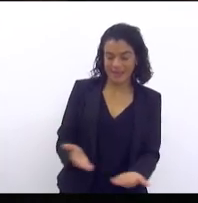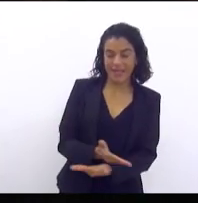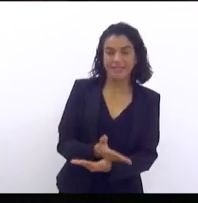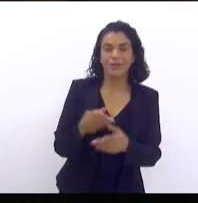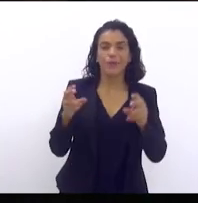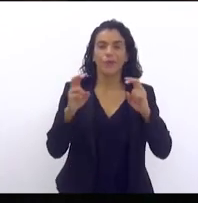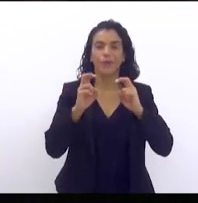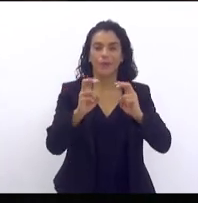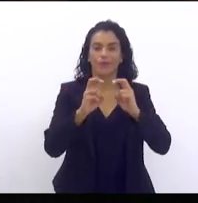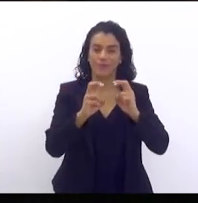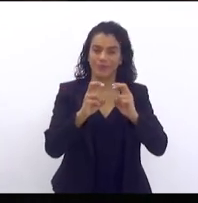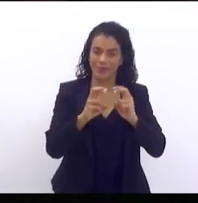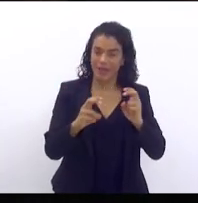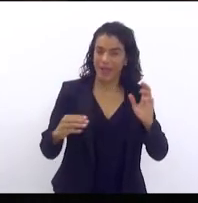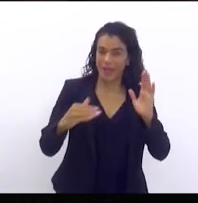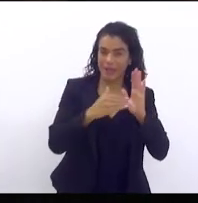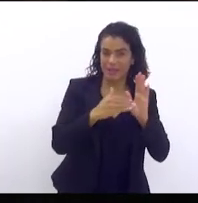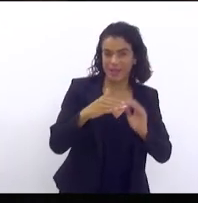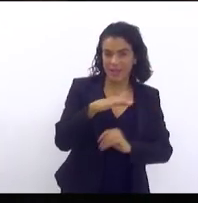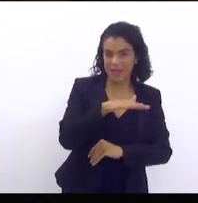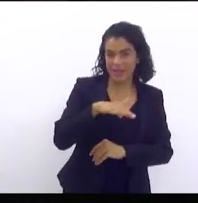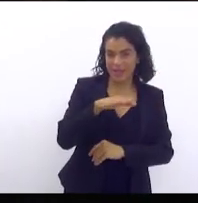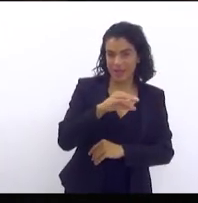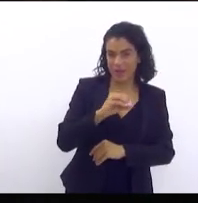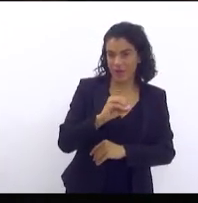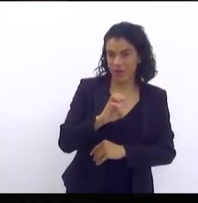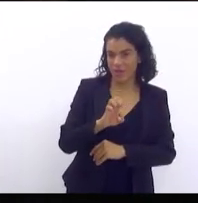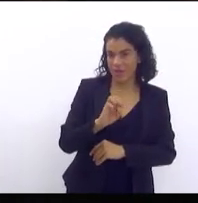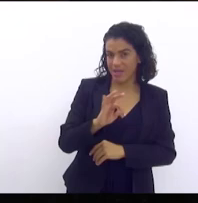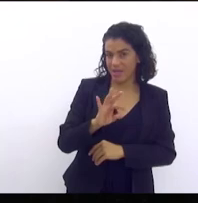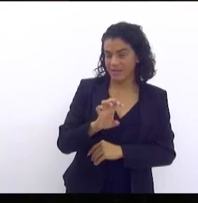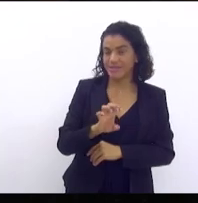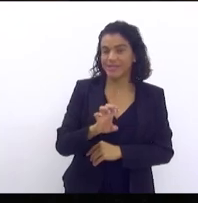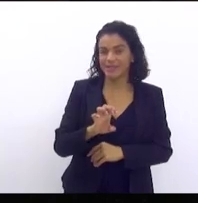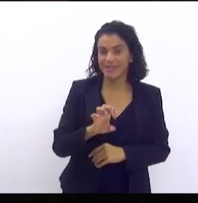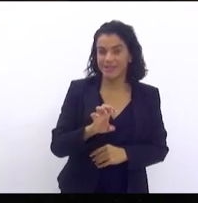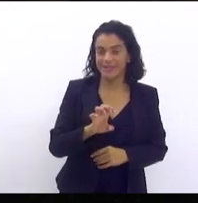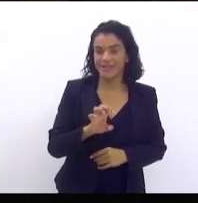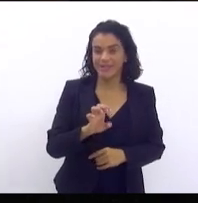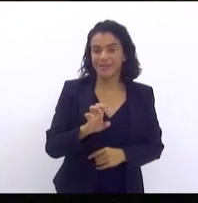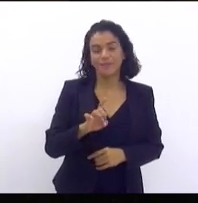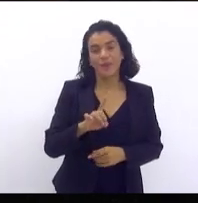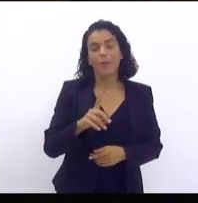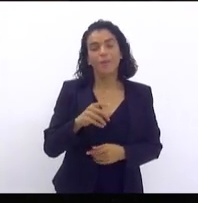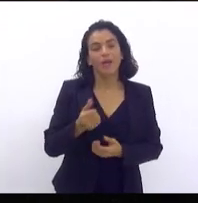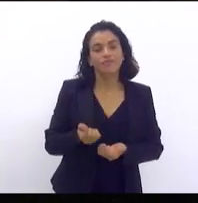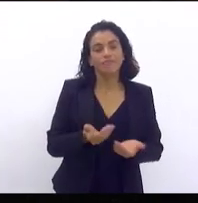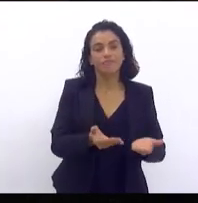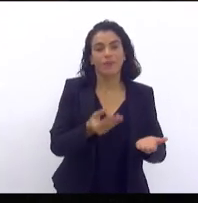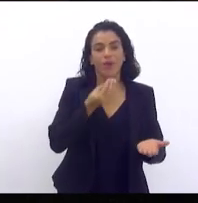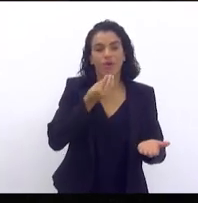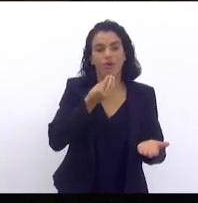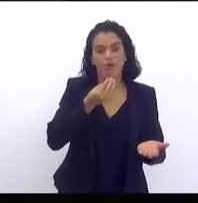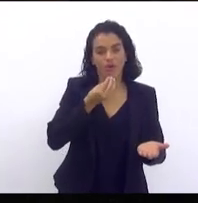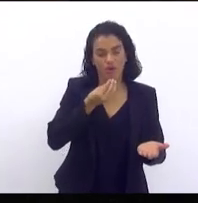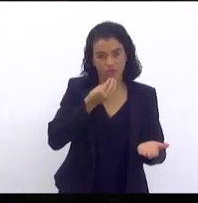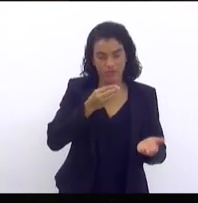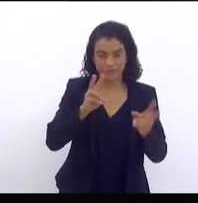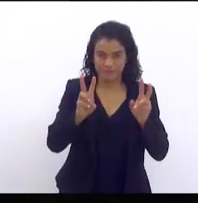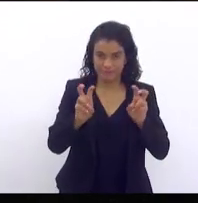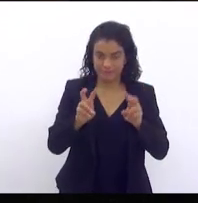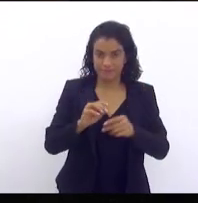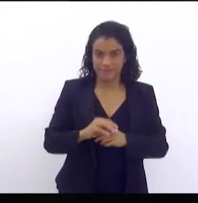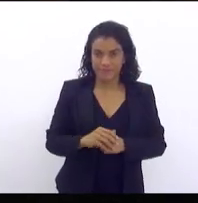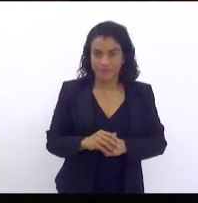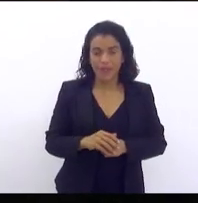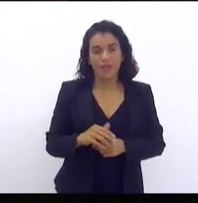vai para a nossa Zona Oeste. Então, para entender a oportunidade dessa questão.